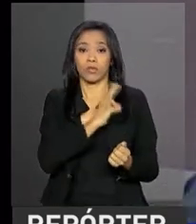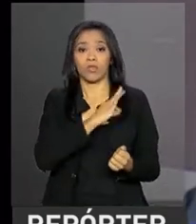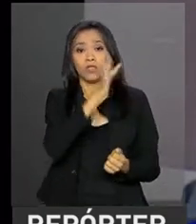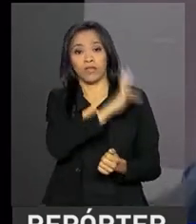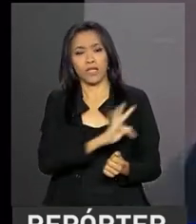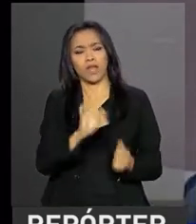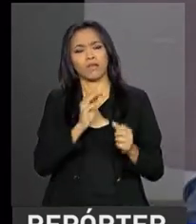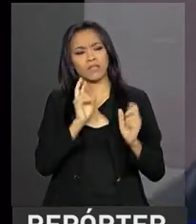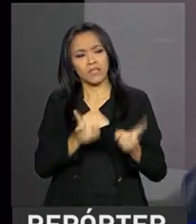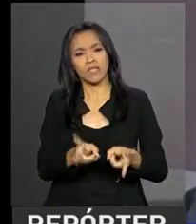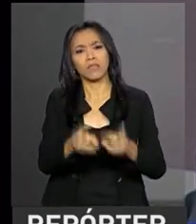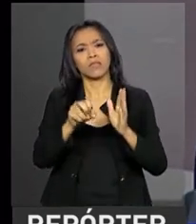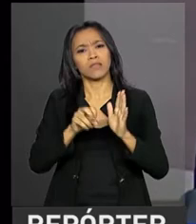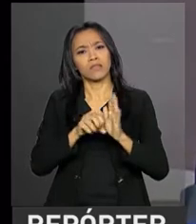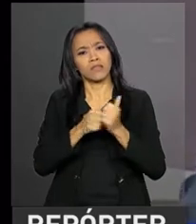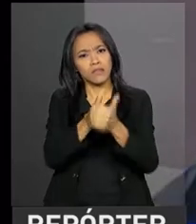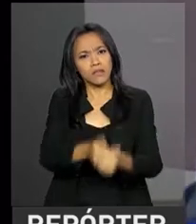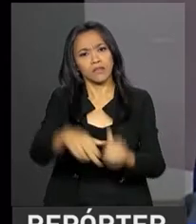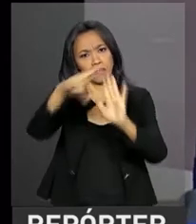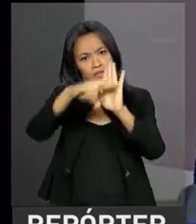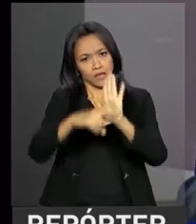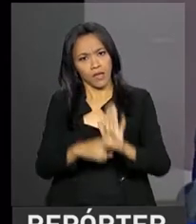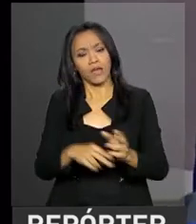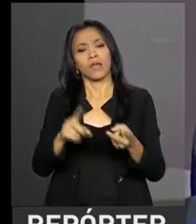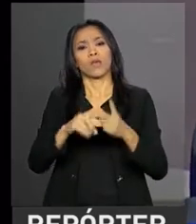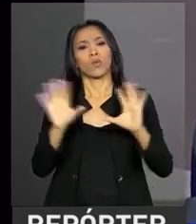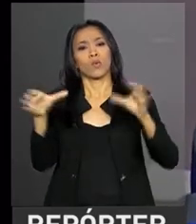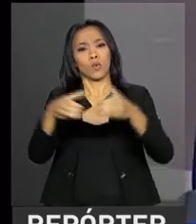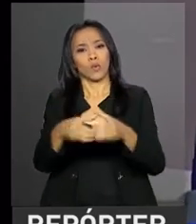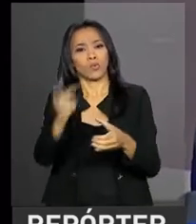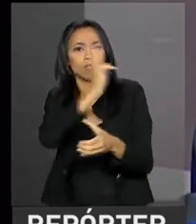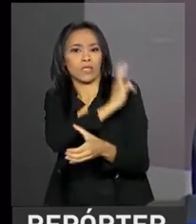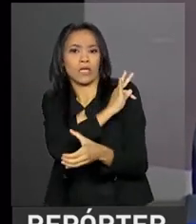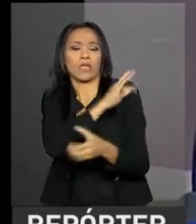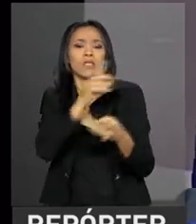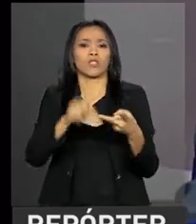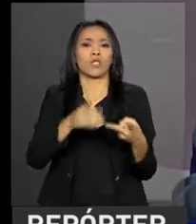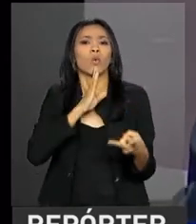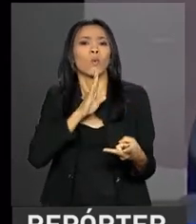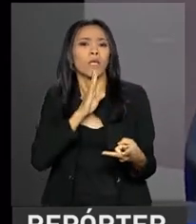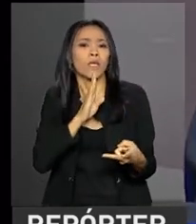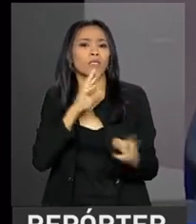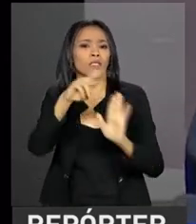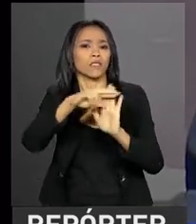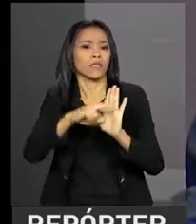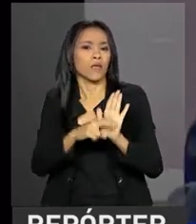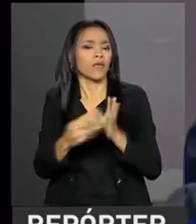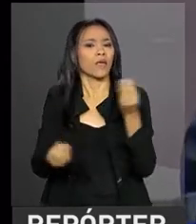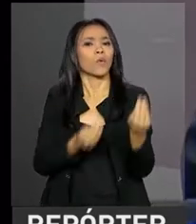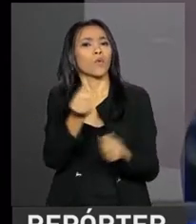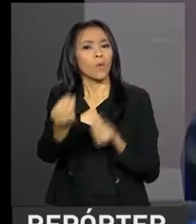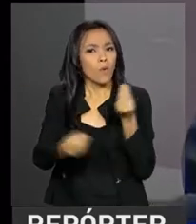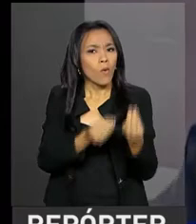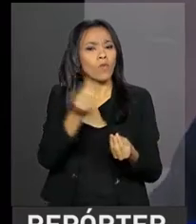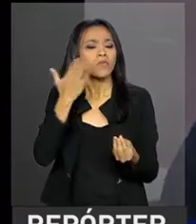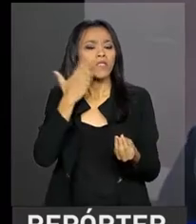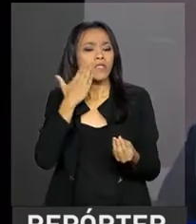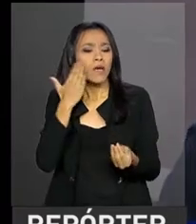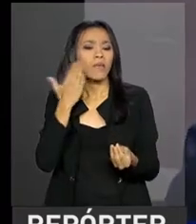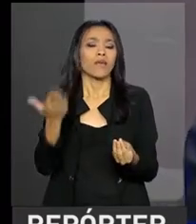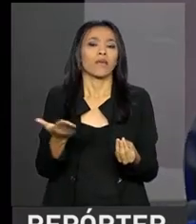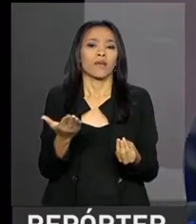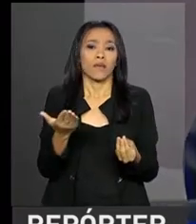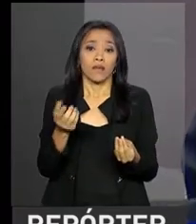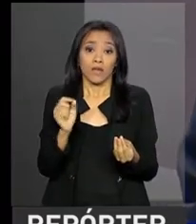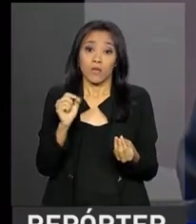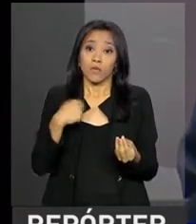dos critérios que devem ser feitas, que com técnicos, com todo mundo que conheça os regulamentos, conhece separar uma conversa